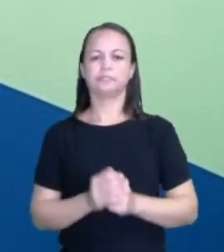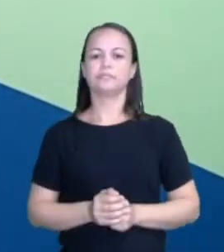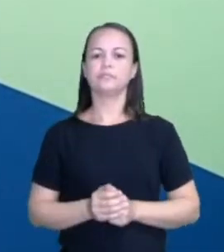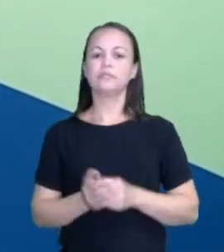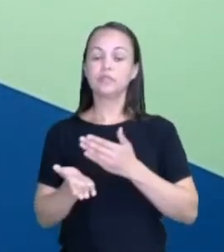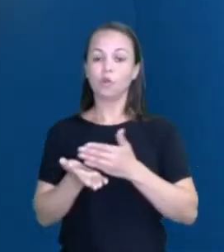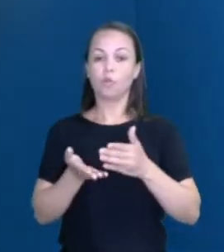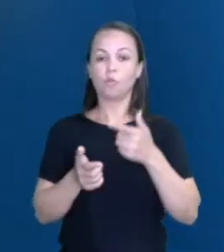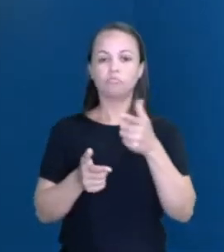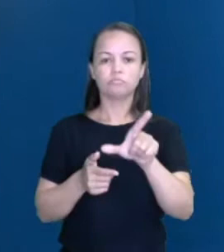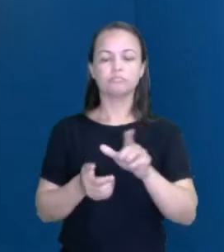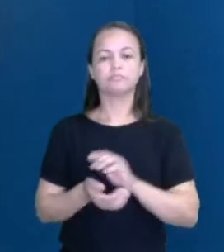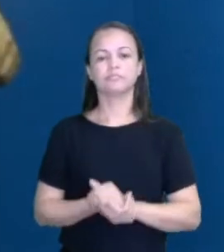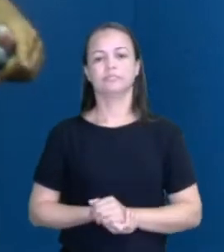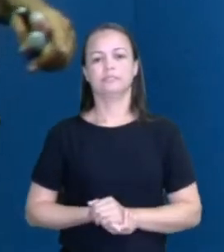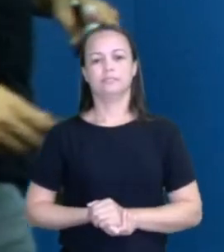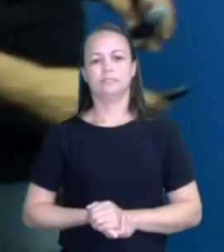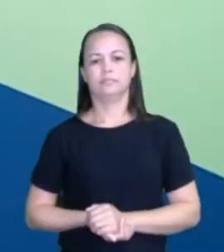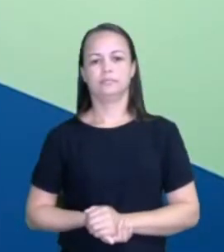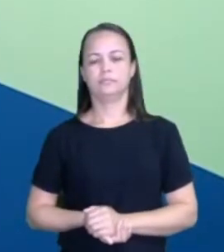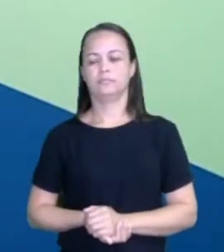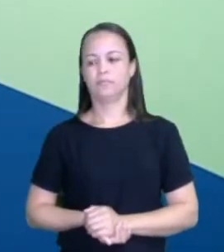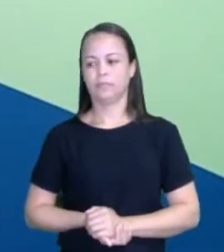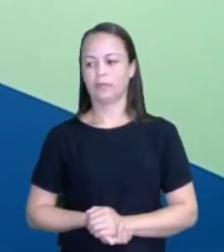continuar aqui.